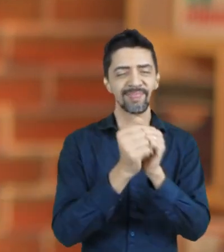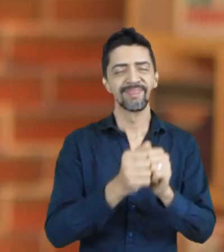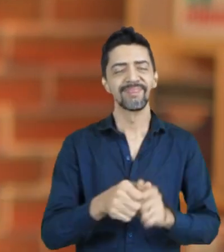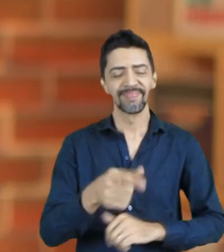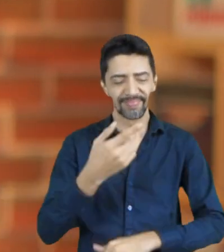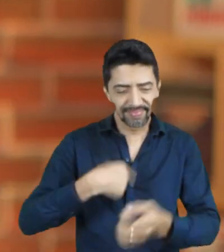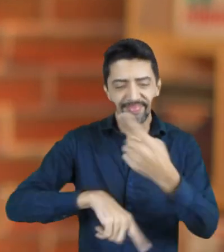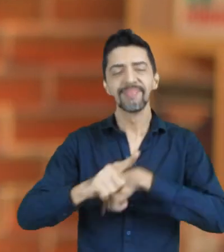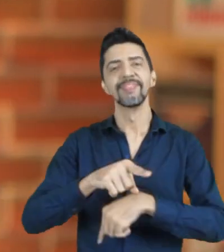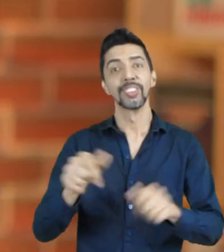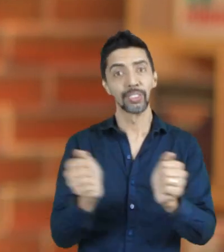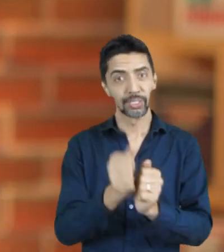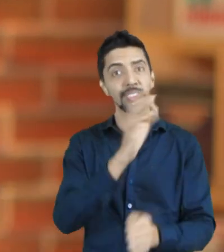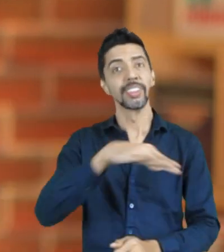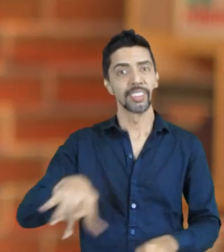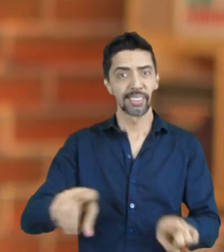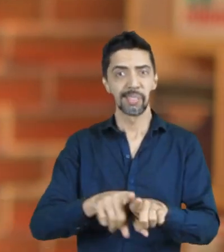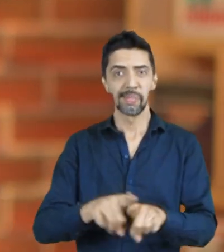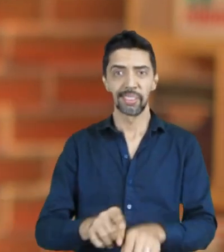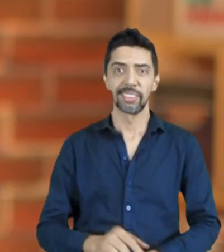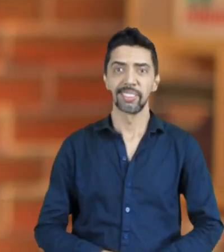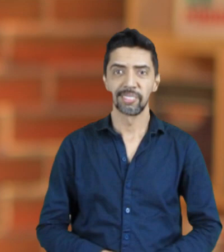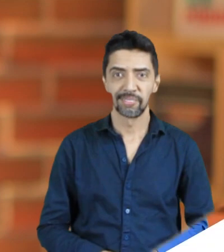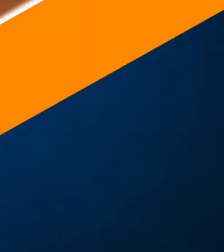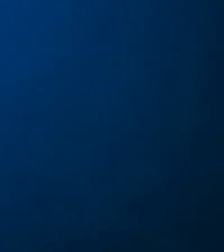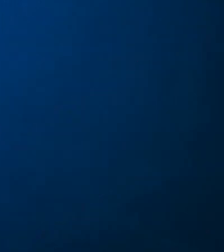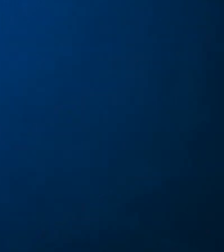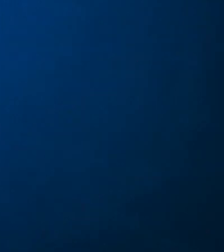familiares inclusive para crianças